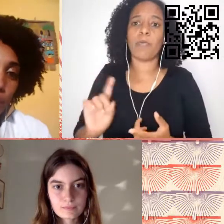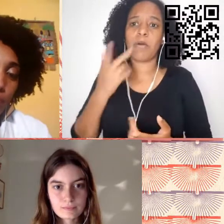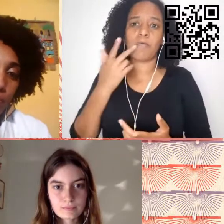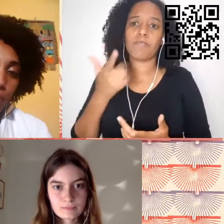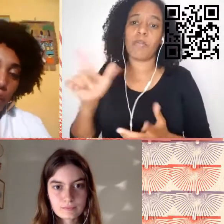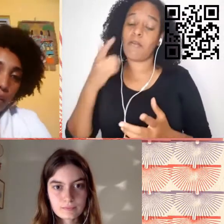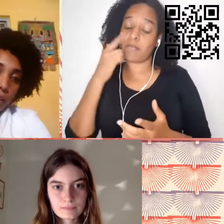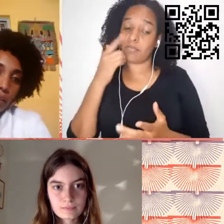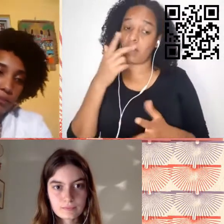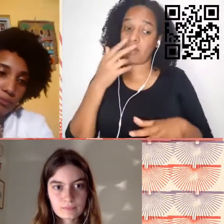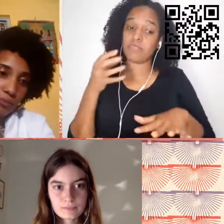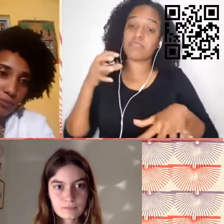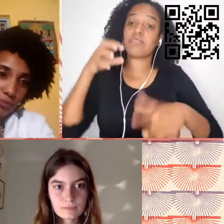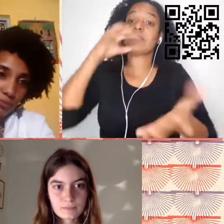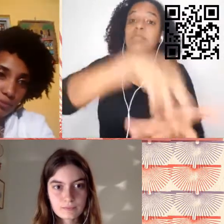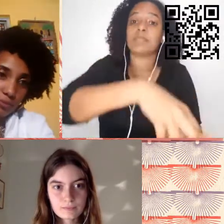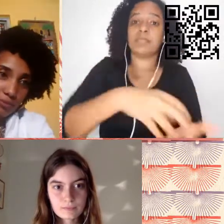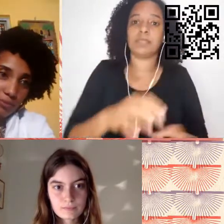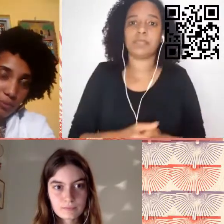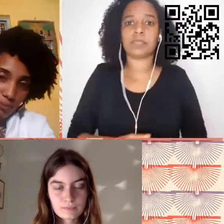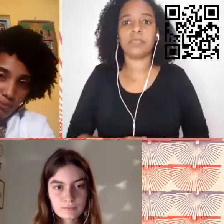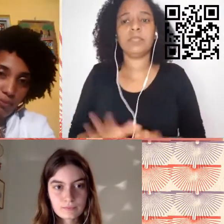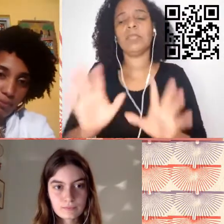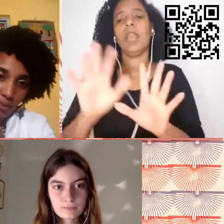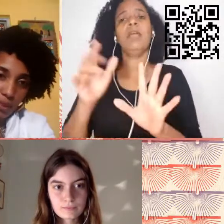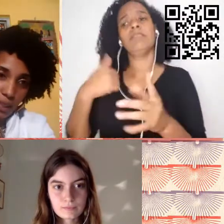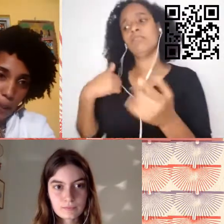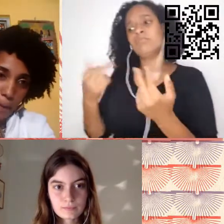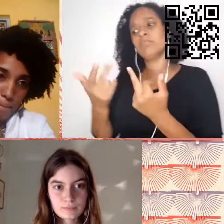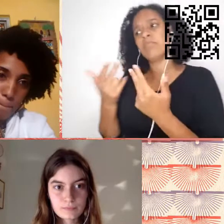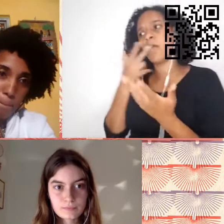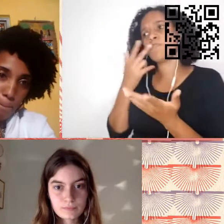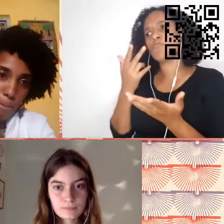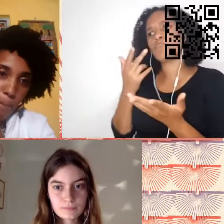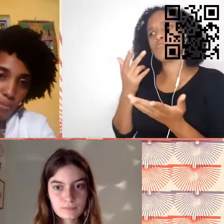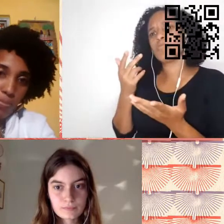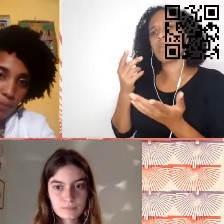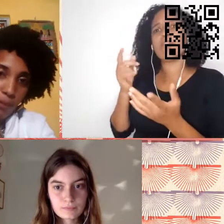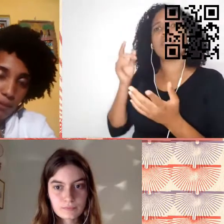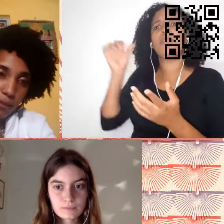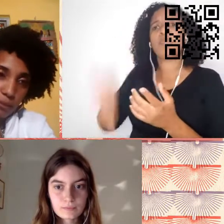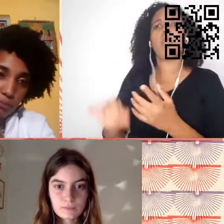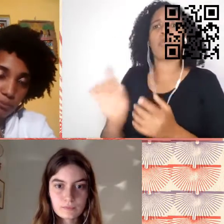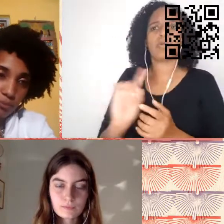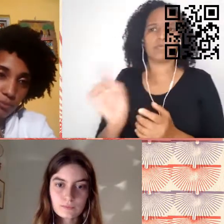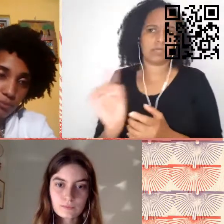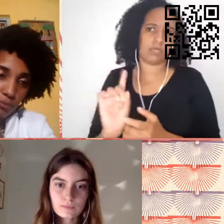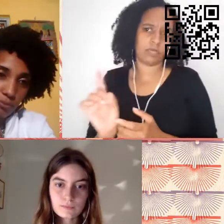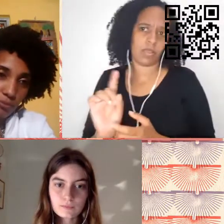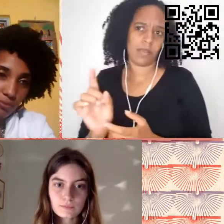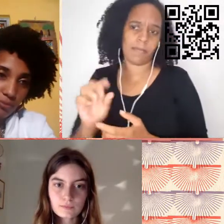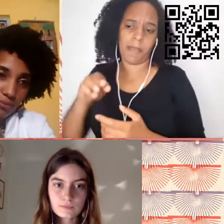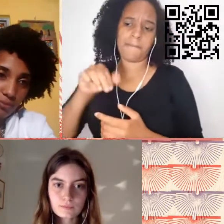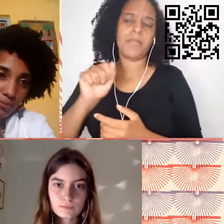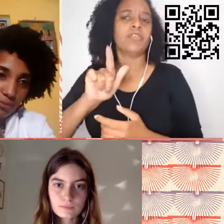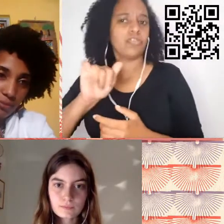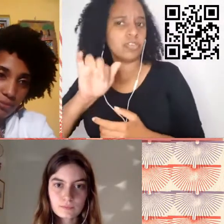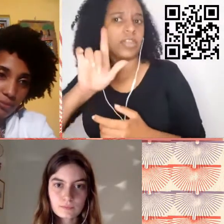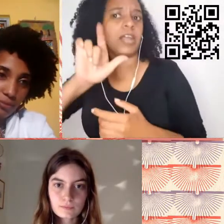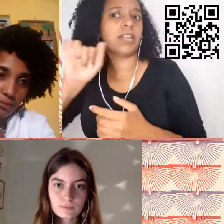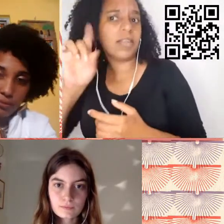central. Na verdade, eu nem vejo a questão da marginalidade como uma coisa em si mesmo negativa, porque eu acho que marginalidade muitas vezes